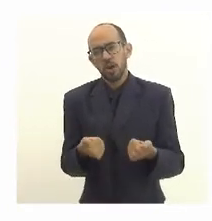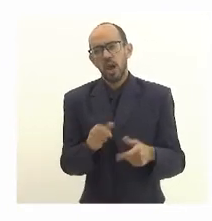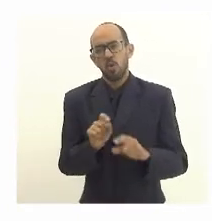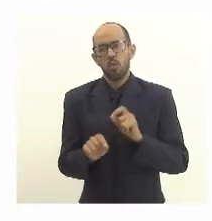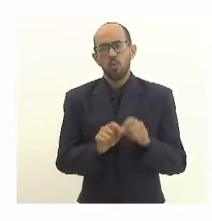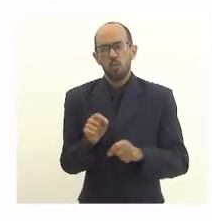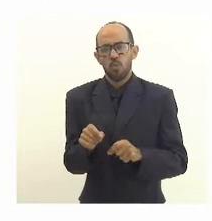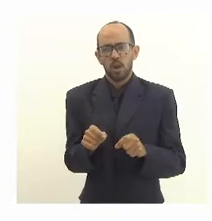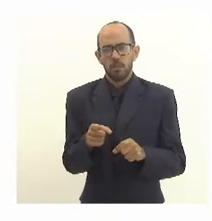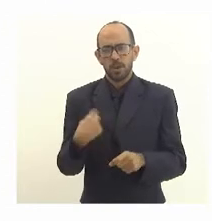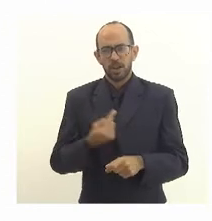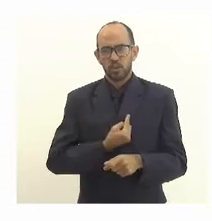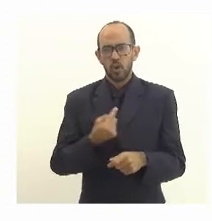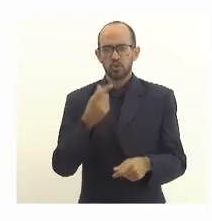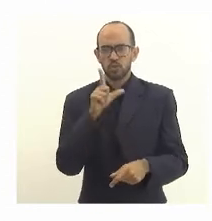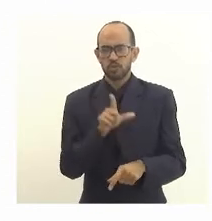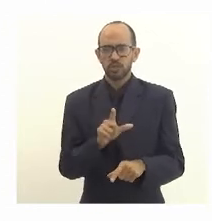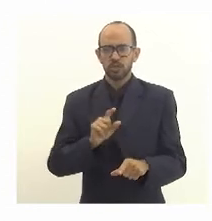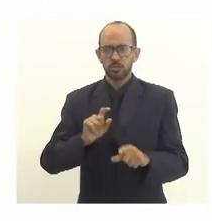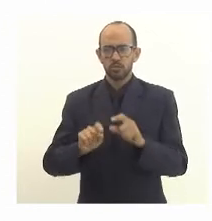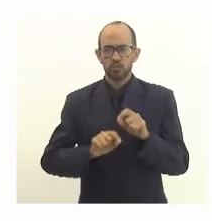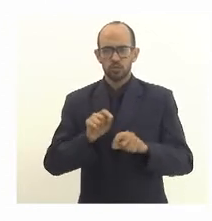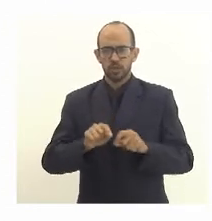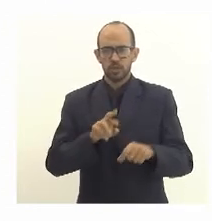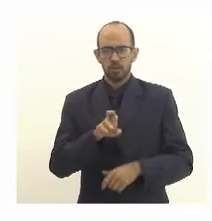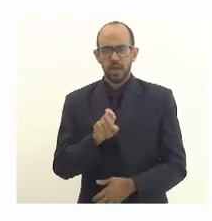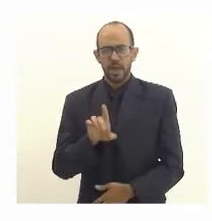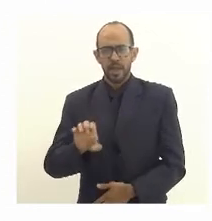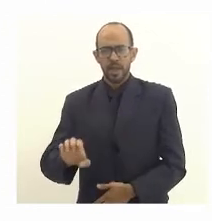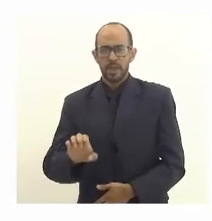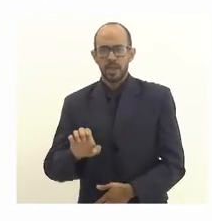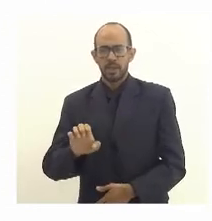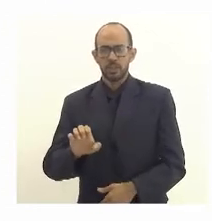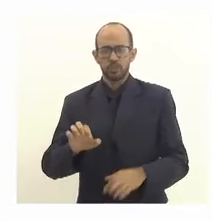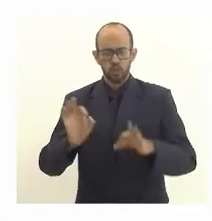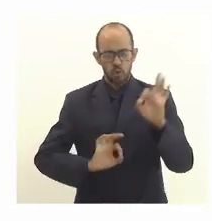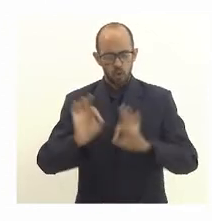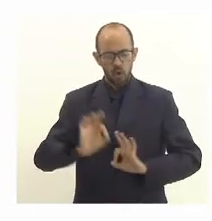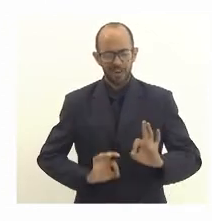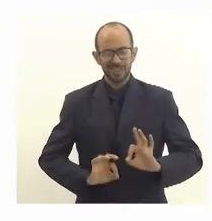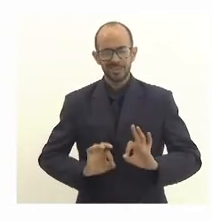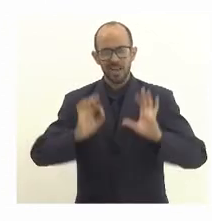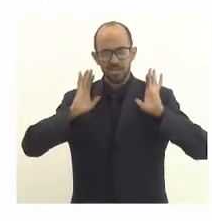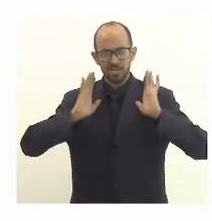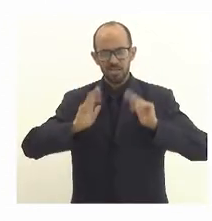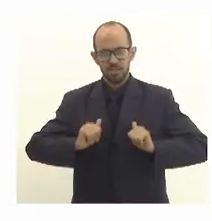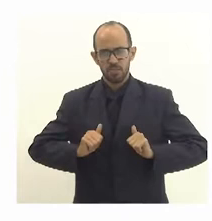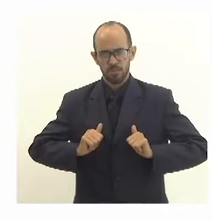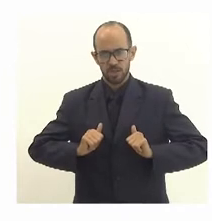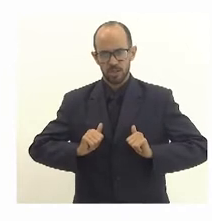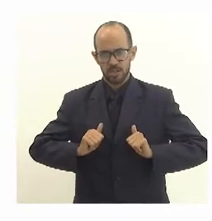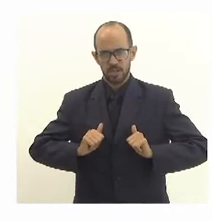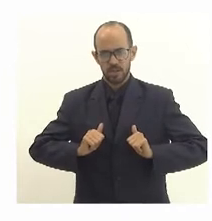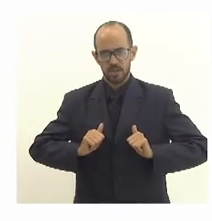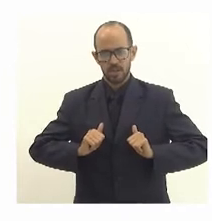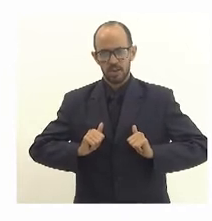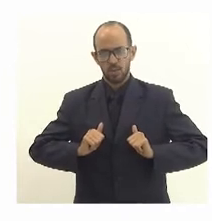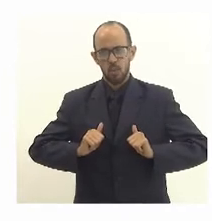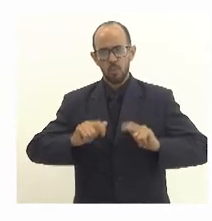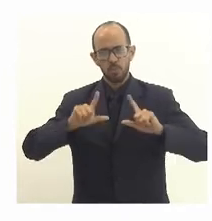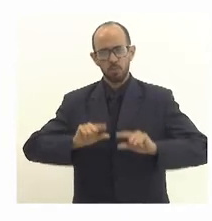gente possa ter uma rede mais organizada, mais limpa, impactando menos